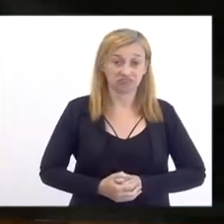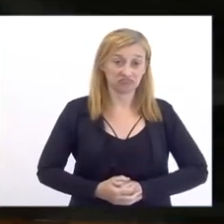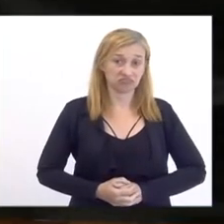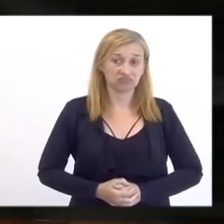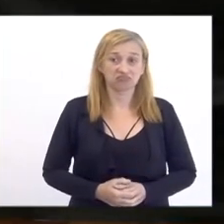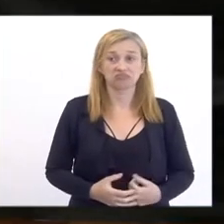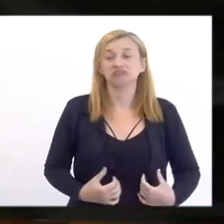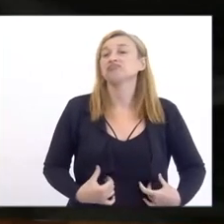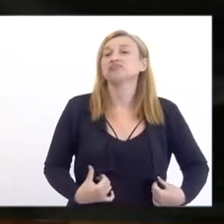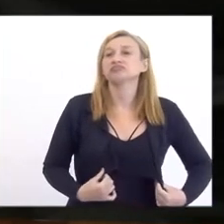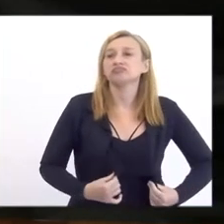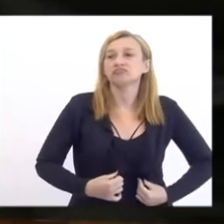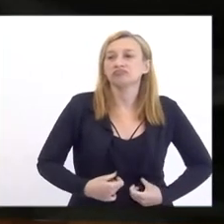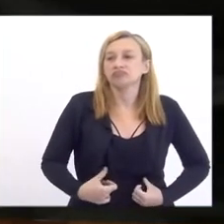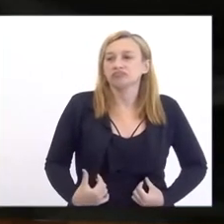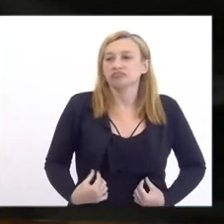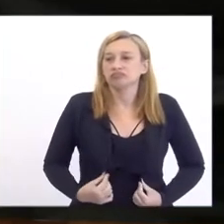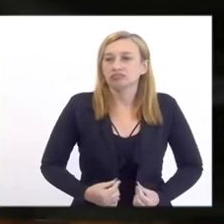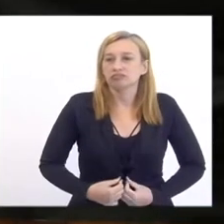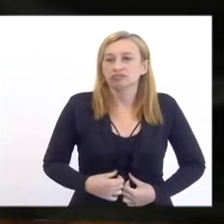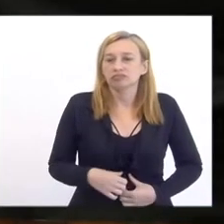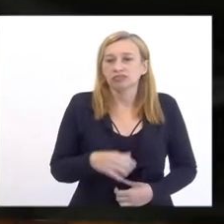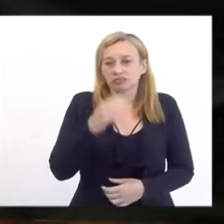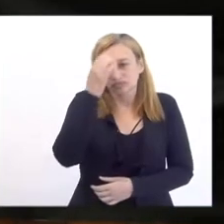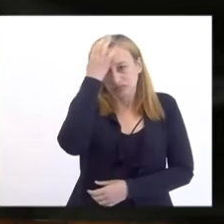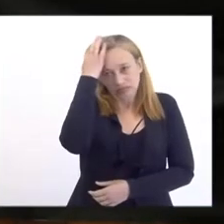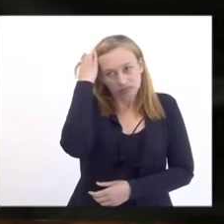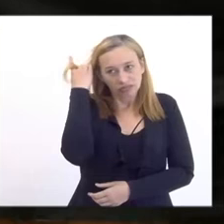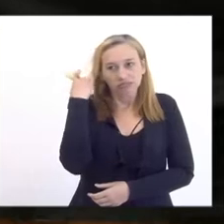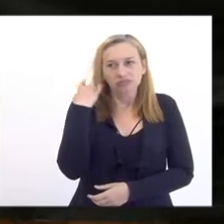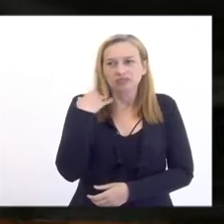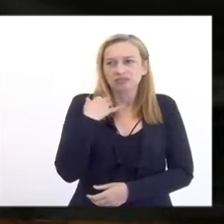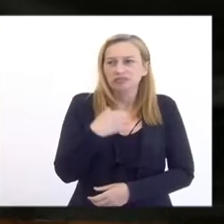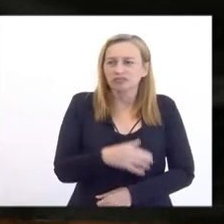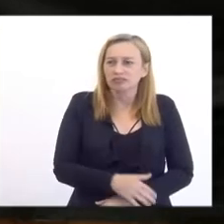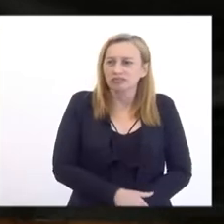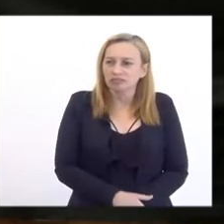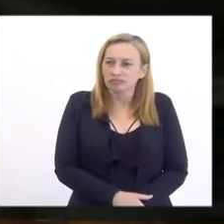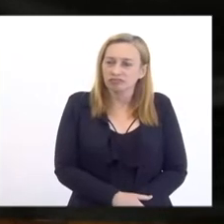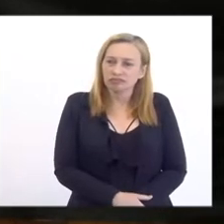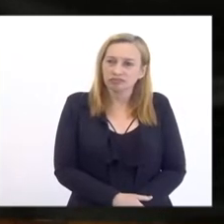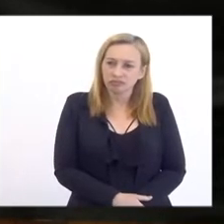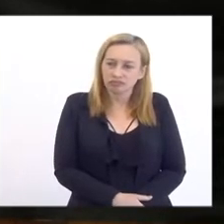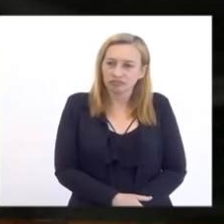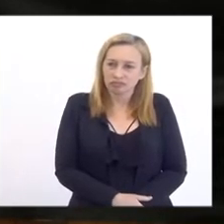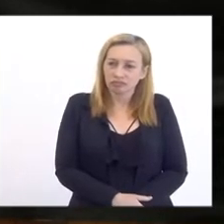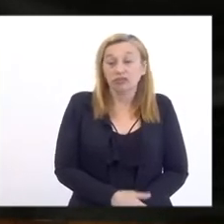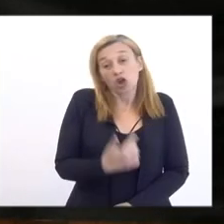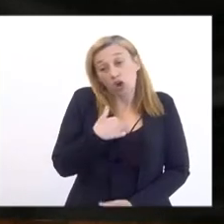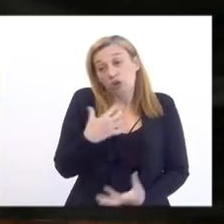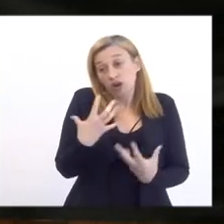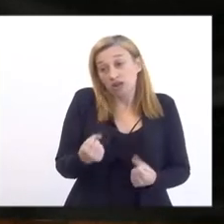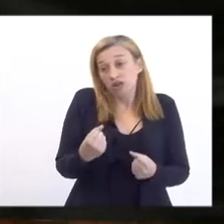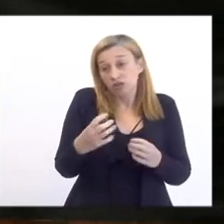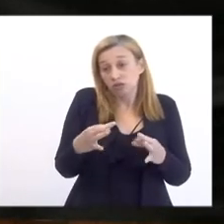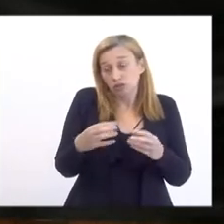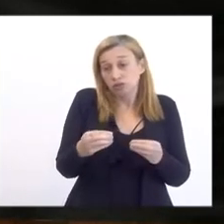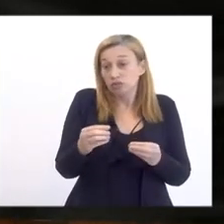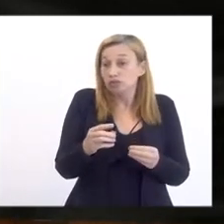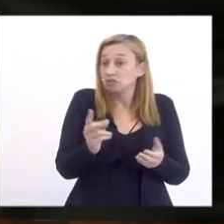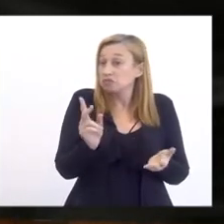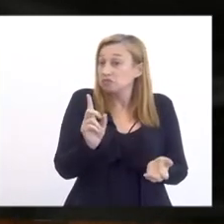rejeitada em plenário. Não, também está. Pois não, pois não. Eu topo qualquer solução, menos sem